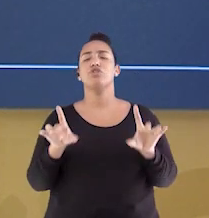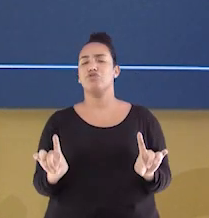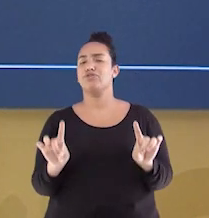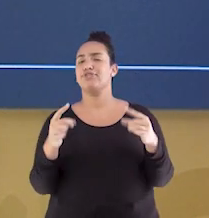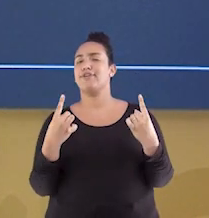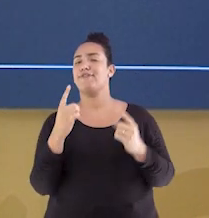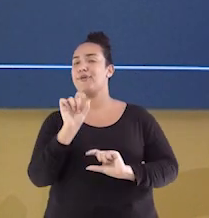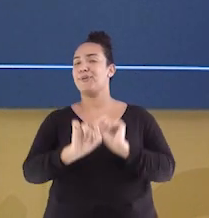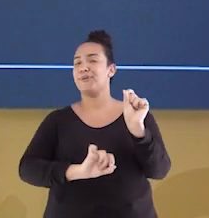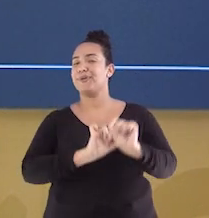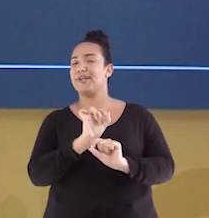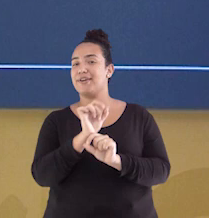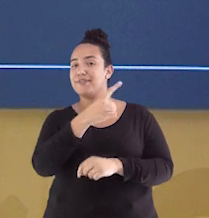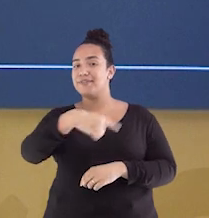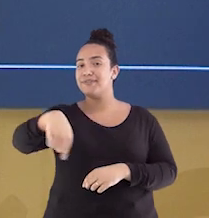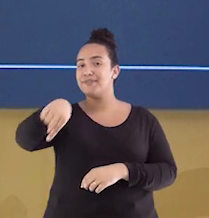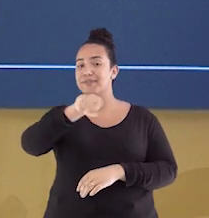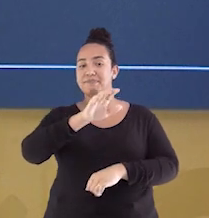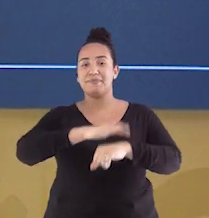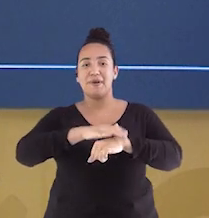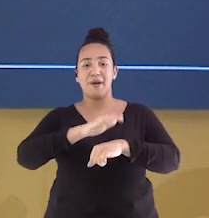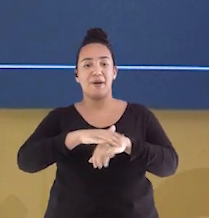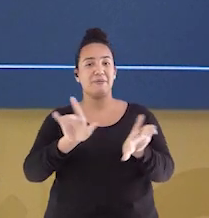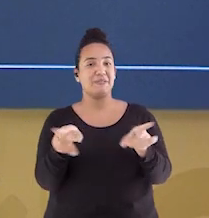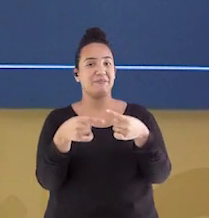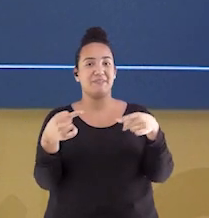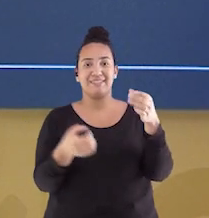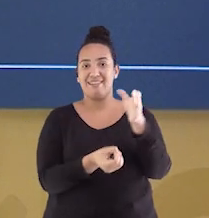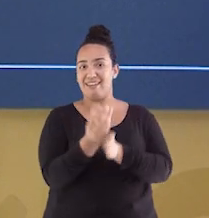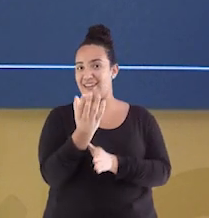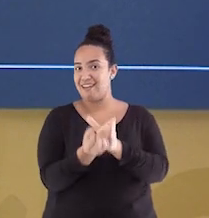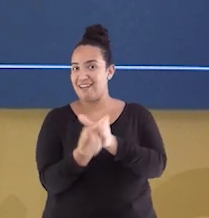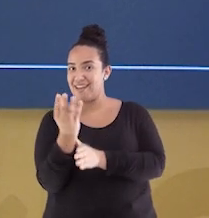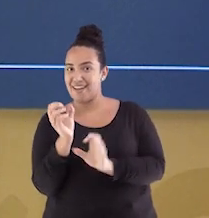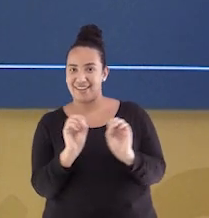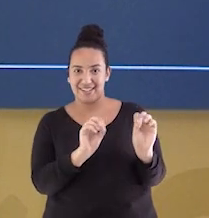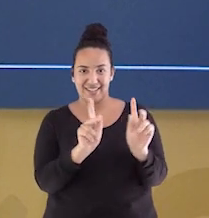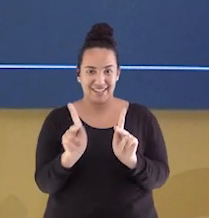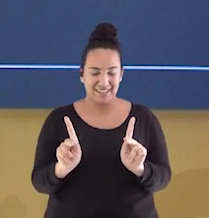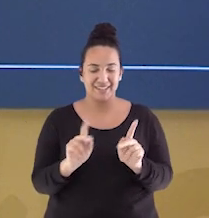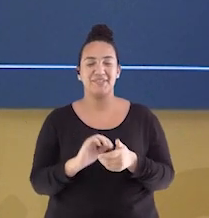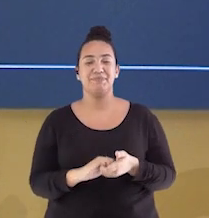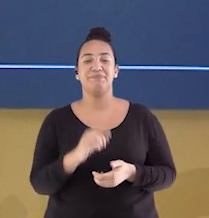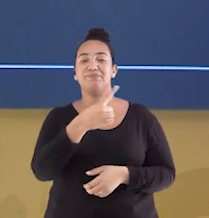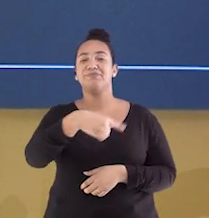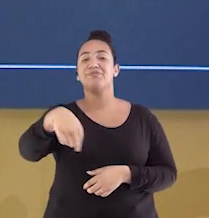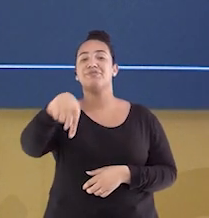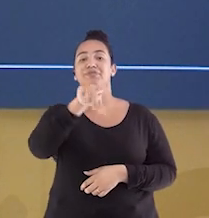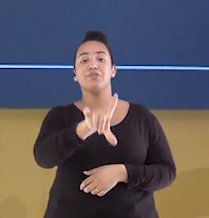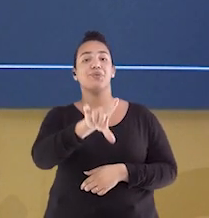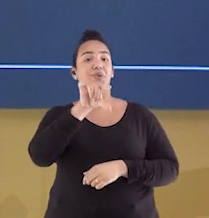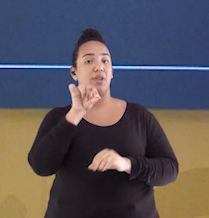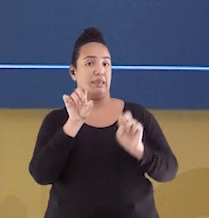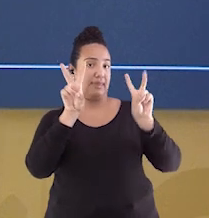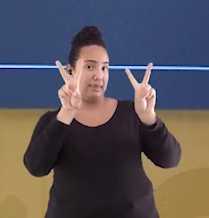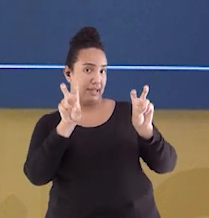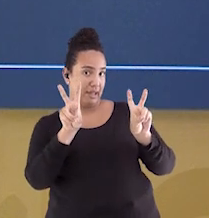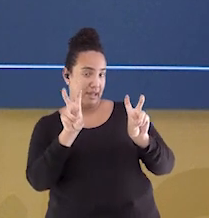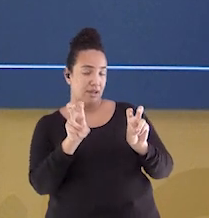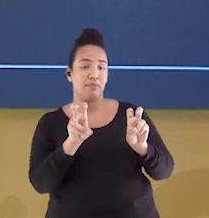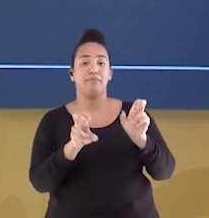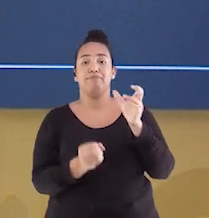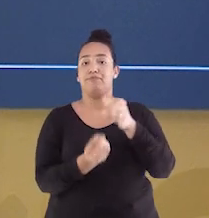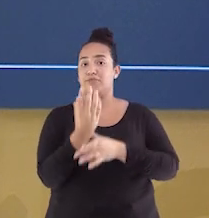ser criar as próprias músicas de vocês. Vocês vão escolher um tema, escrever uma